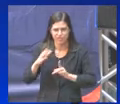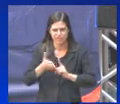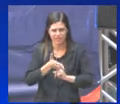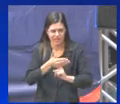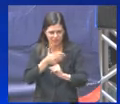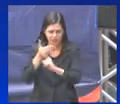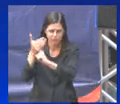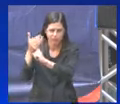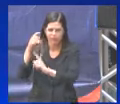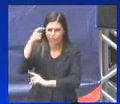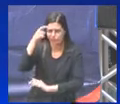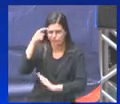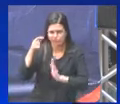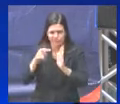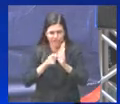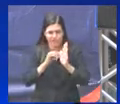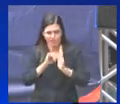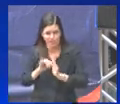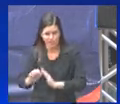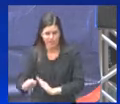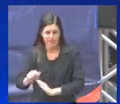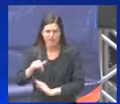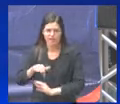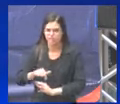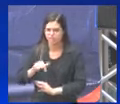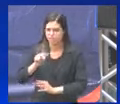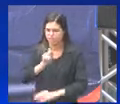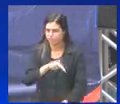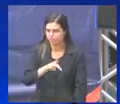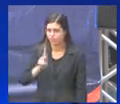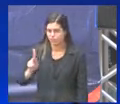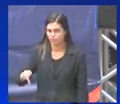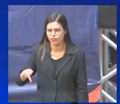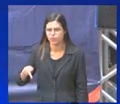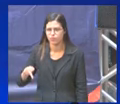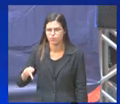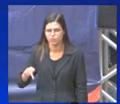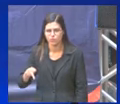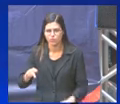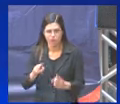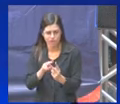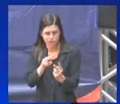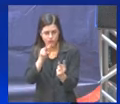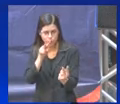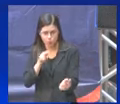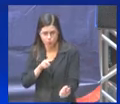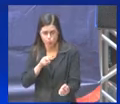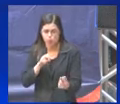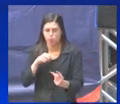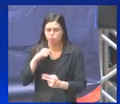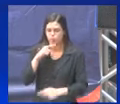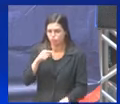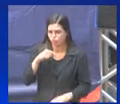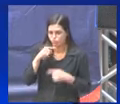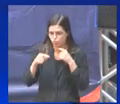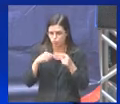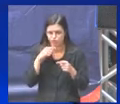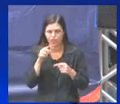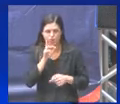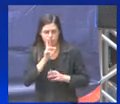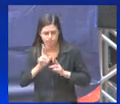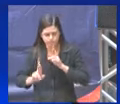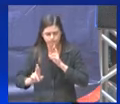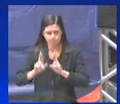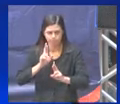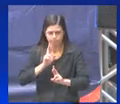tecnologia, inteligência artificial, um professor, um mentor virtual que tirava as dúvidas das mulheres sobre todos